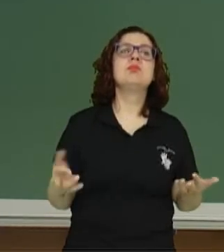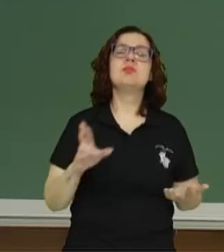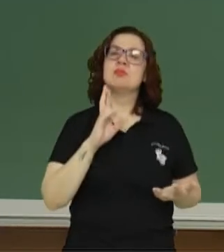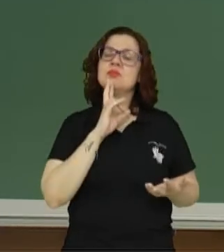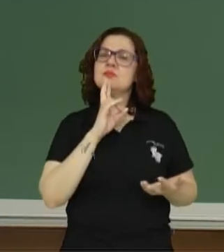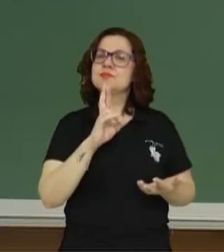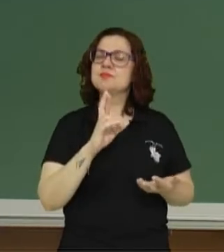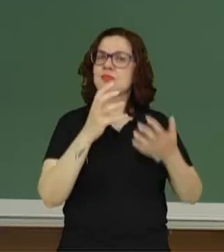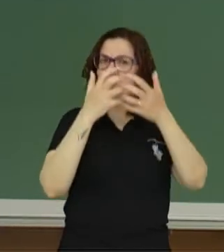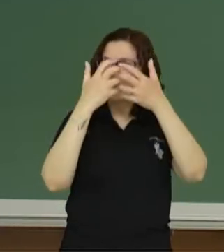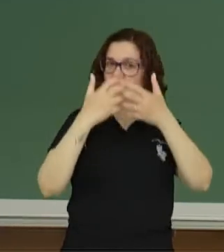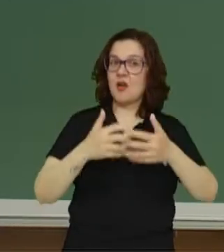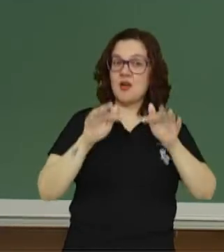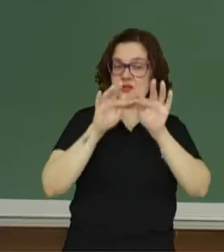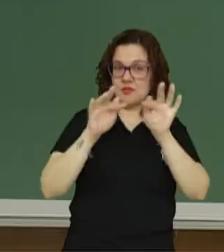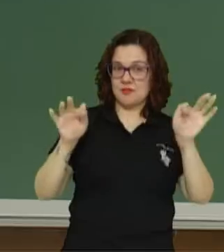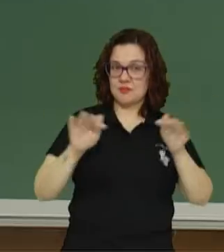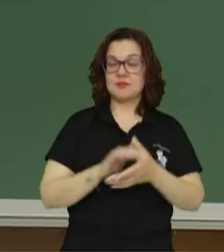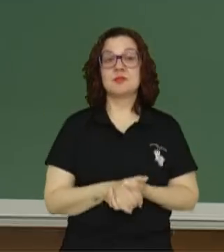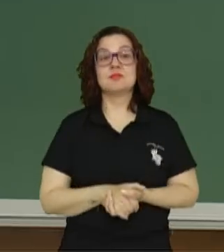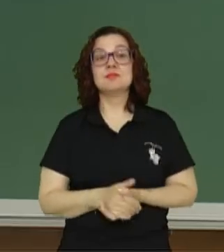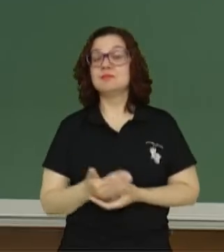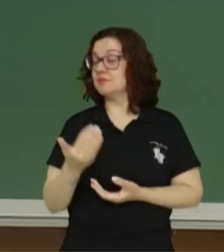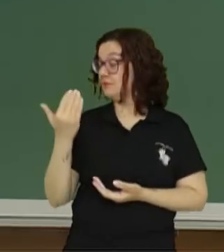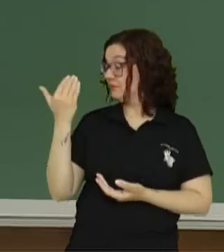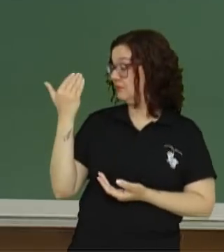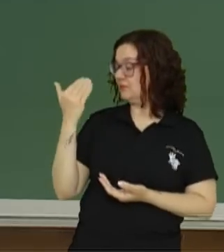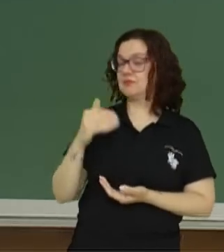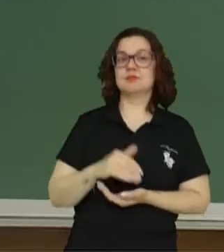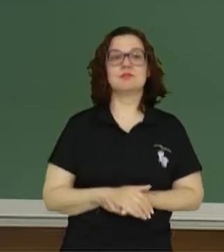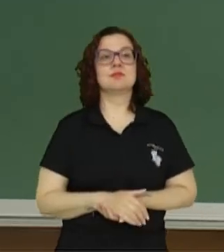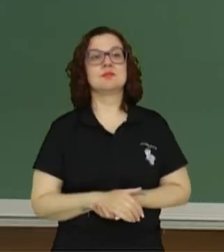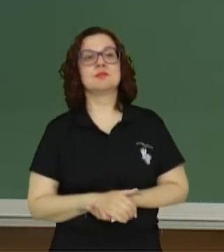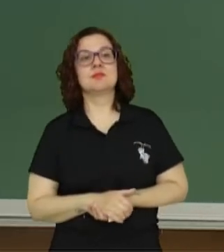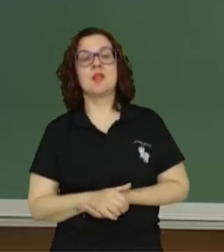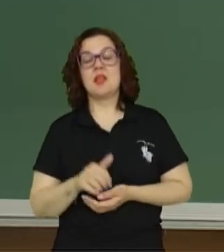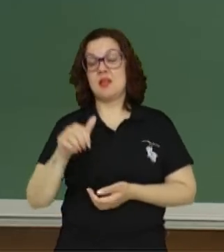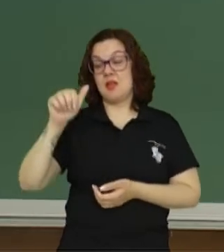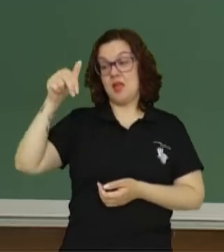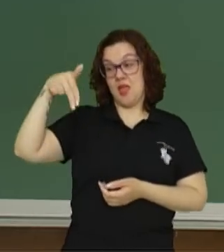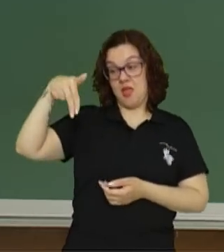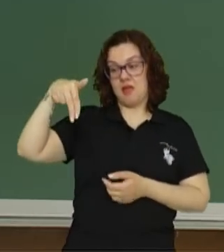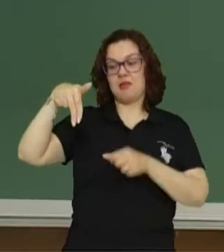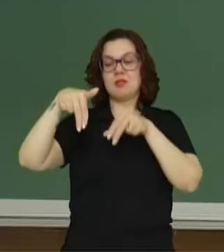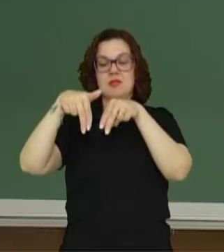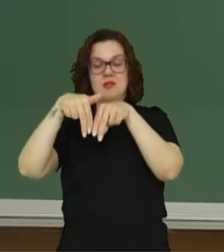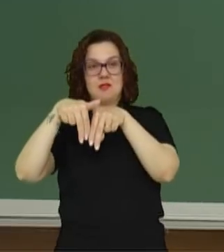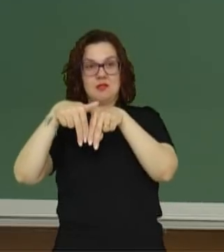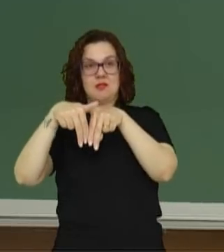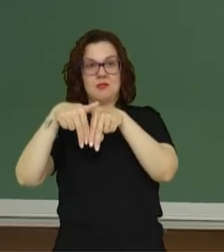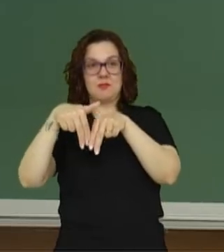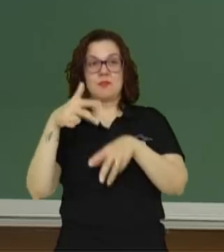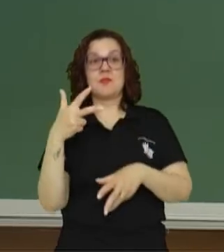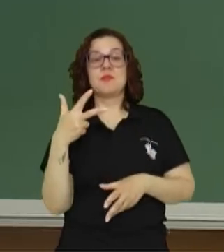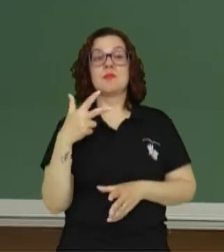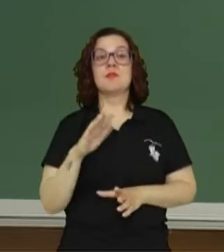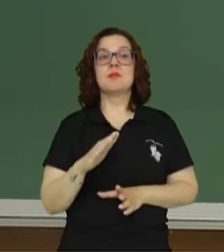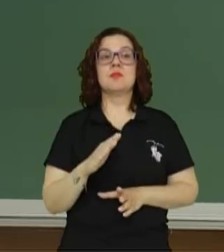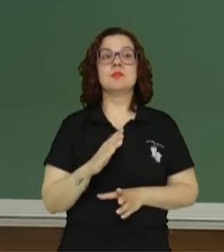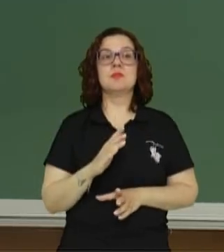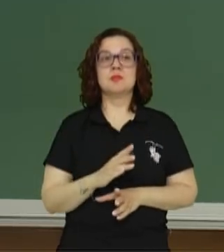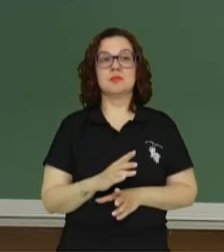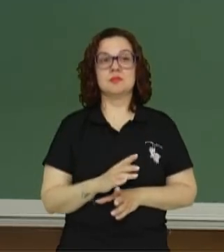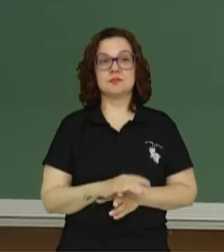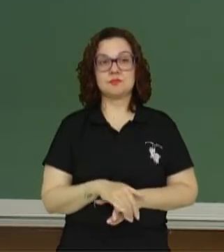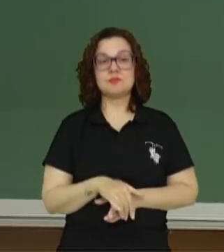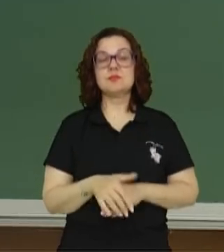uma conclusão de como é que vai ficar a minha lei de formação? Está aqui ela, ó. N. Eu costumo chamar